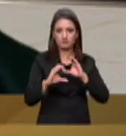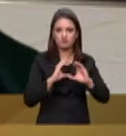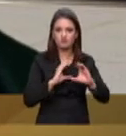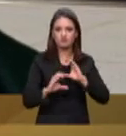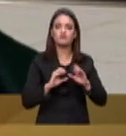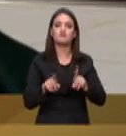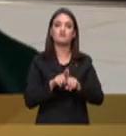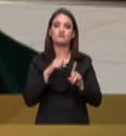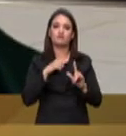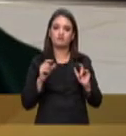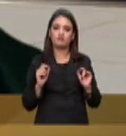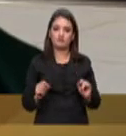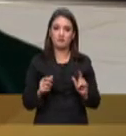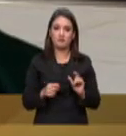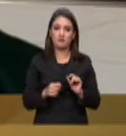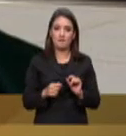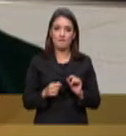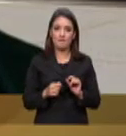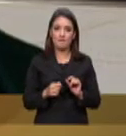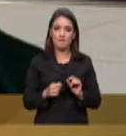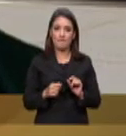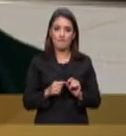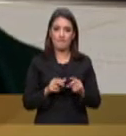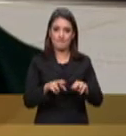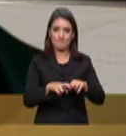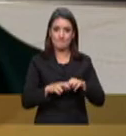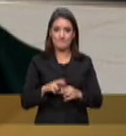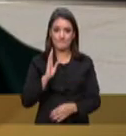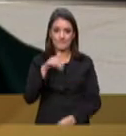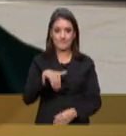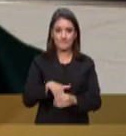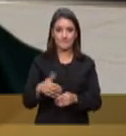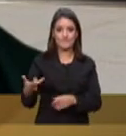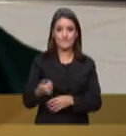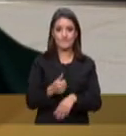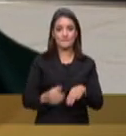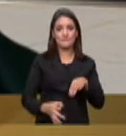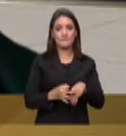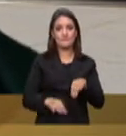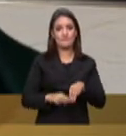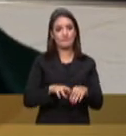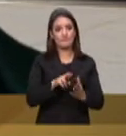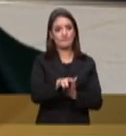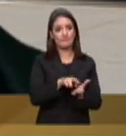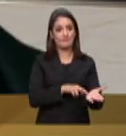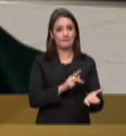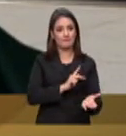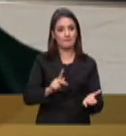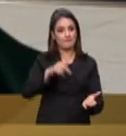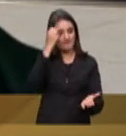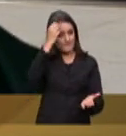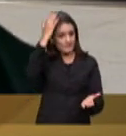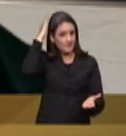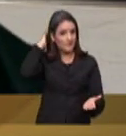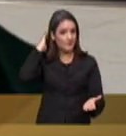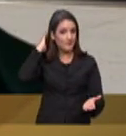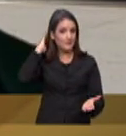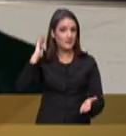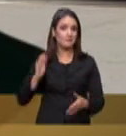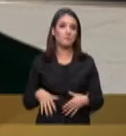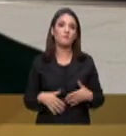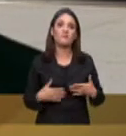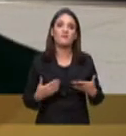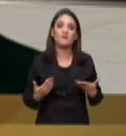devidamente evidenciadas a partir do voto proficiente do eminente relator e nosso presidente ministro Luiz Fux,